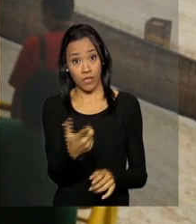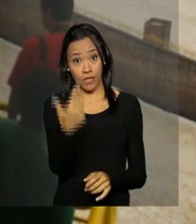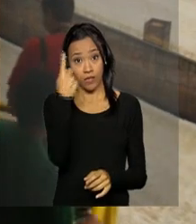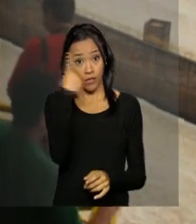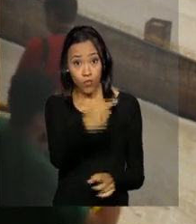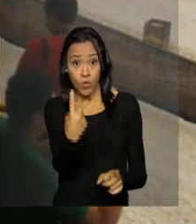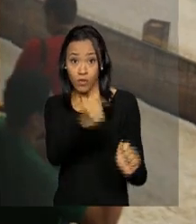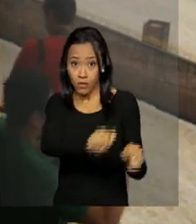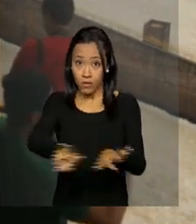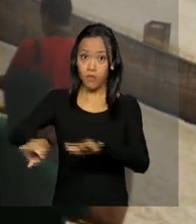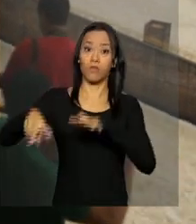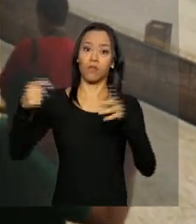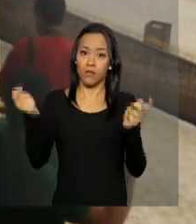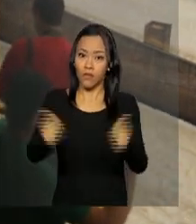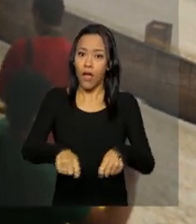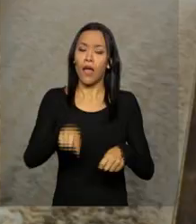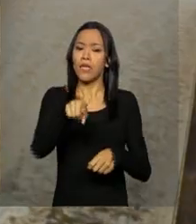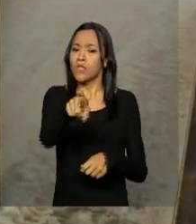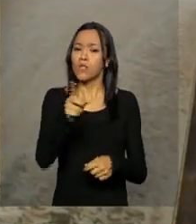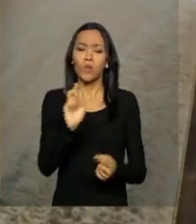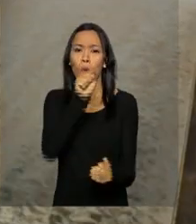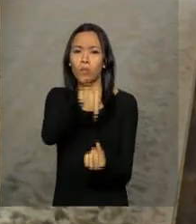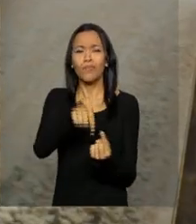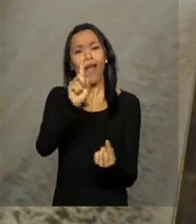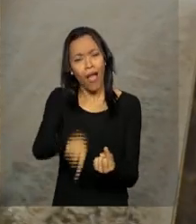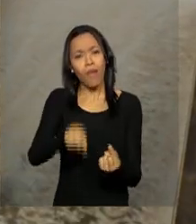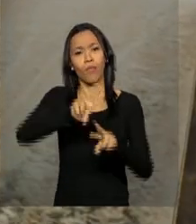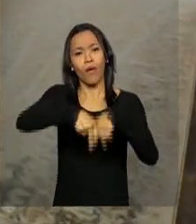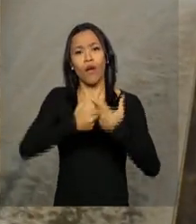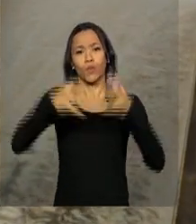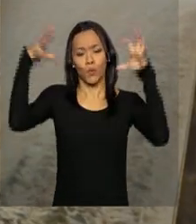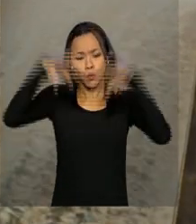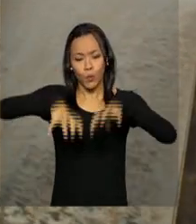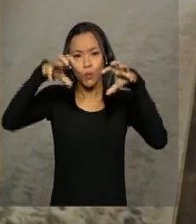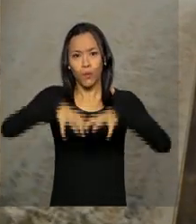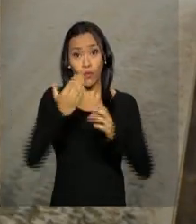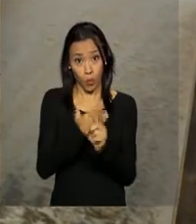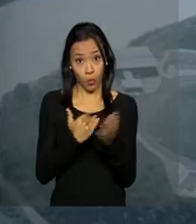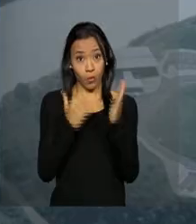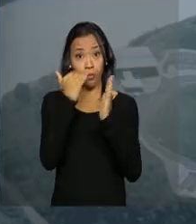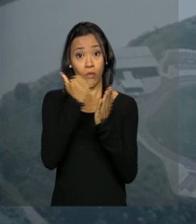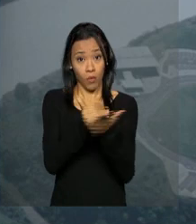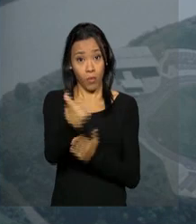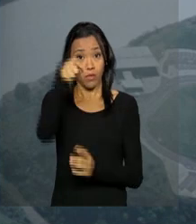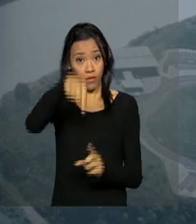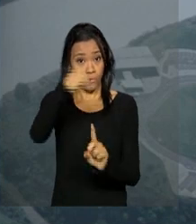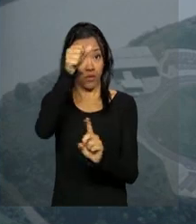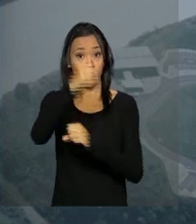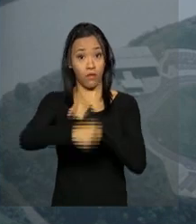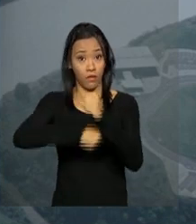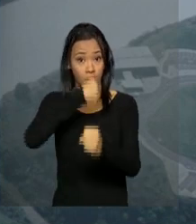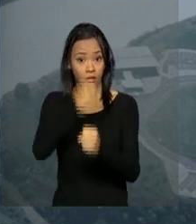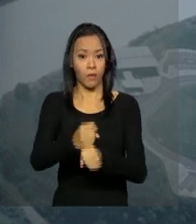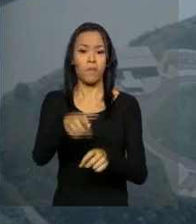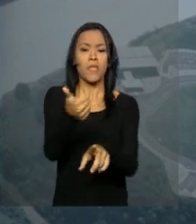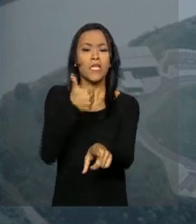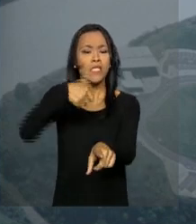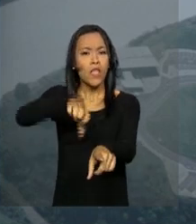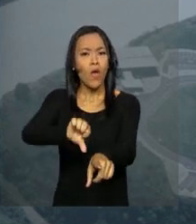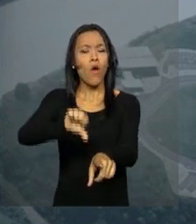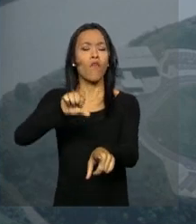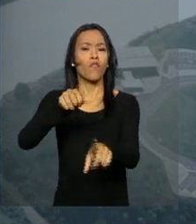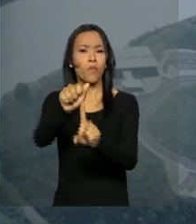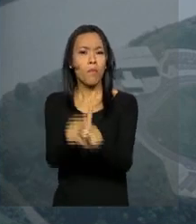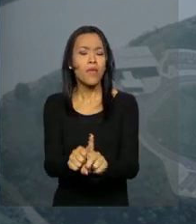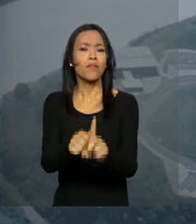explicação para essa produtividade vem do aumento das chuvas no começo deste ano no dia 19 de dezembro nós